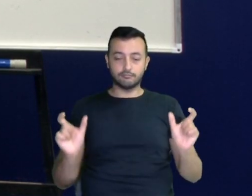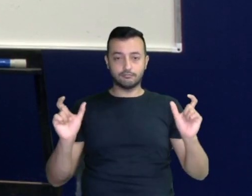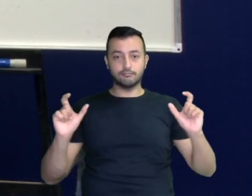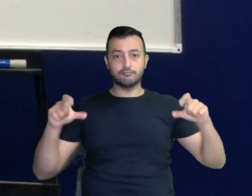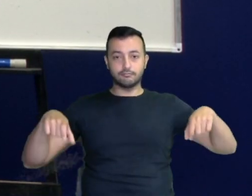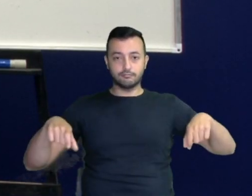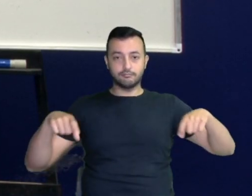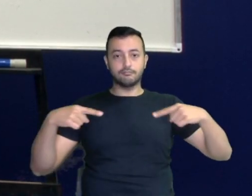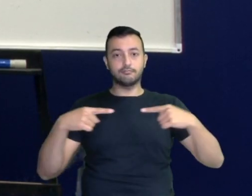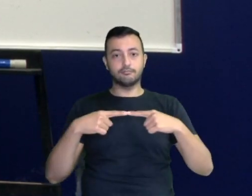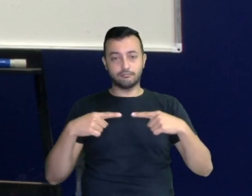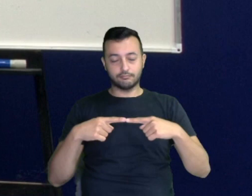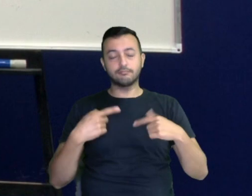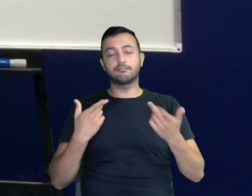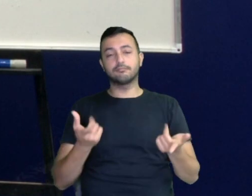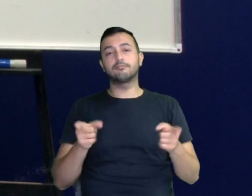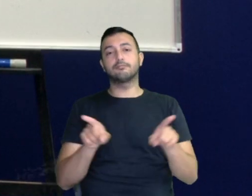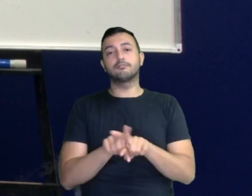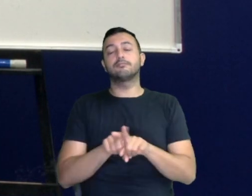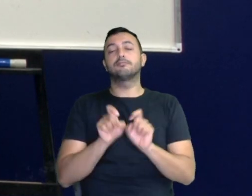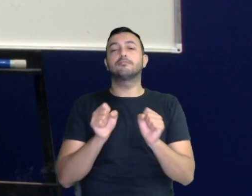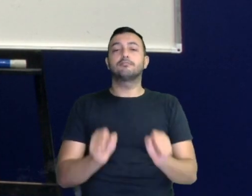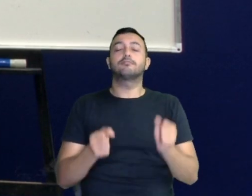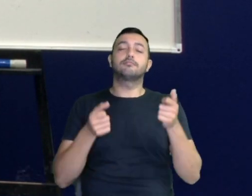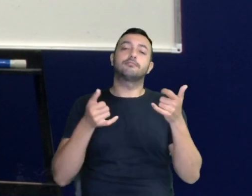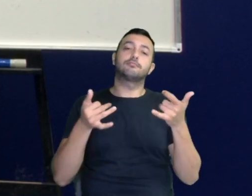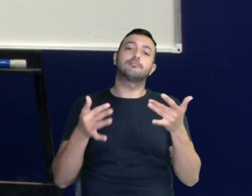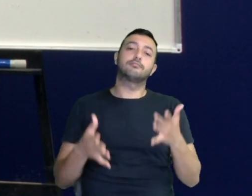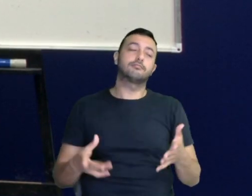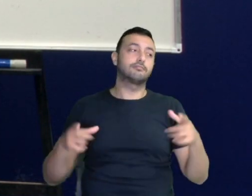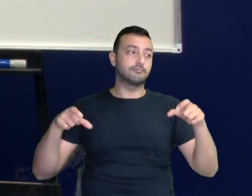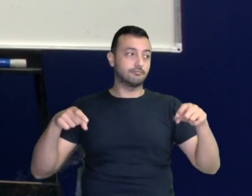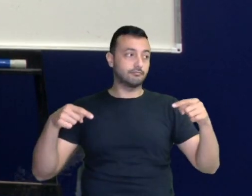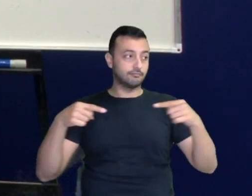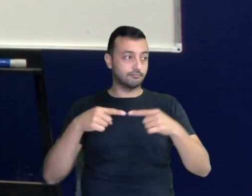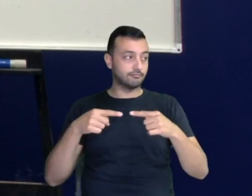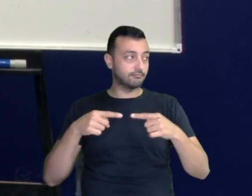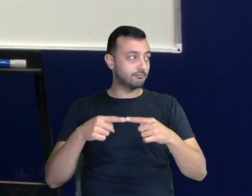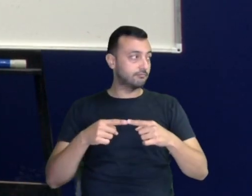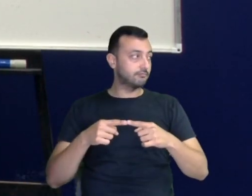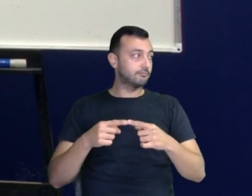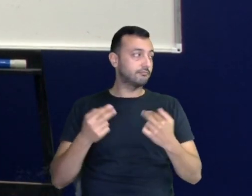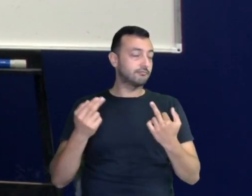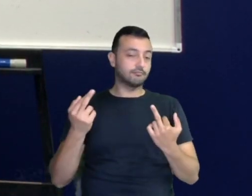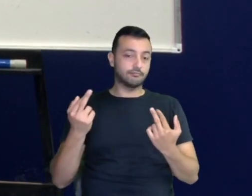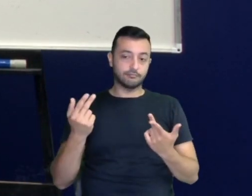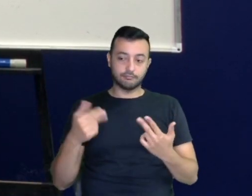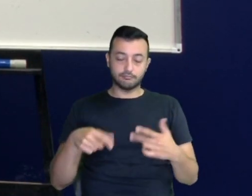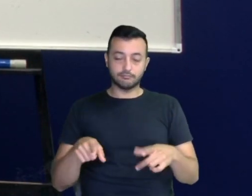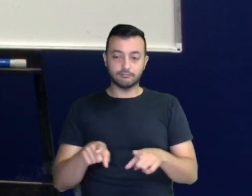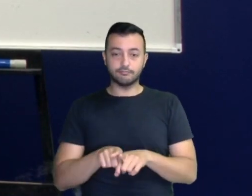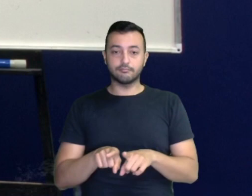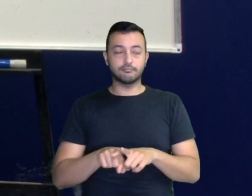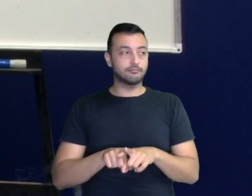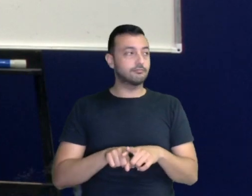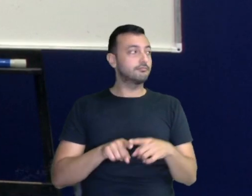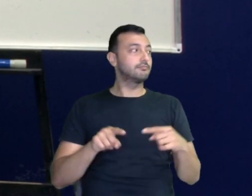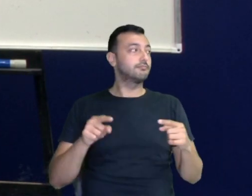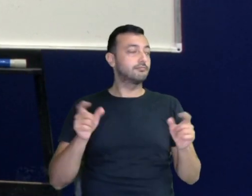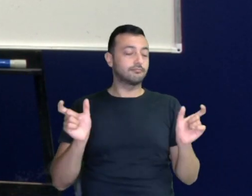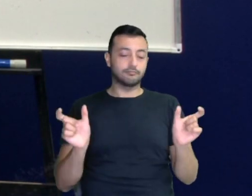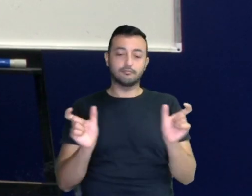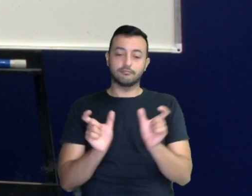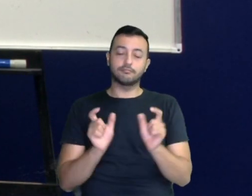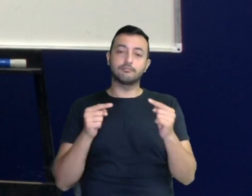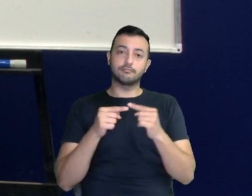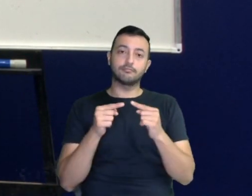possibilidades. A gente poderia dizer também que este segmento é proporcional a este, assim como este daqui é proporcional a